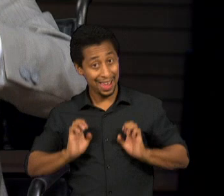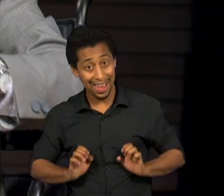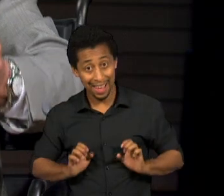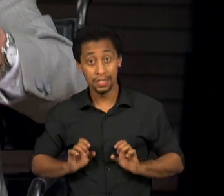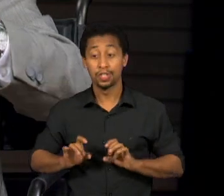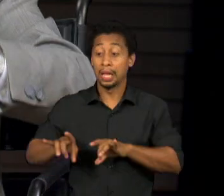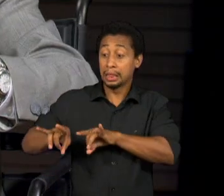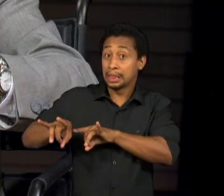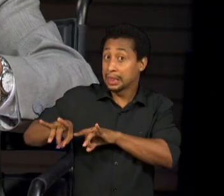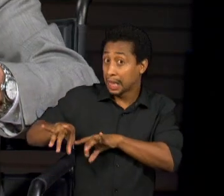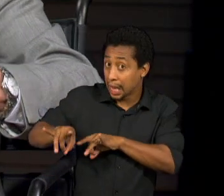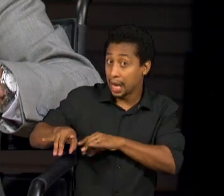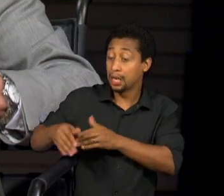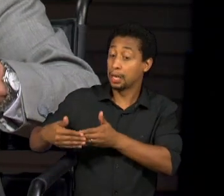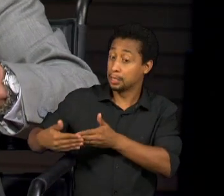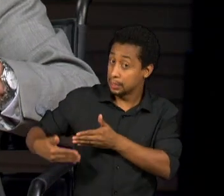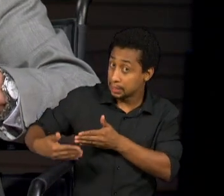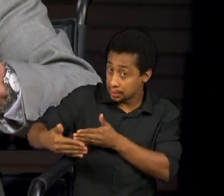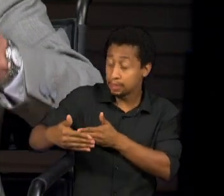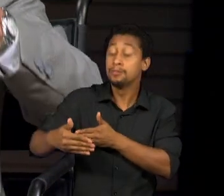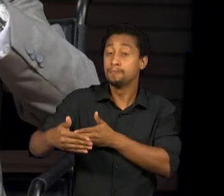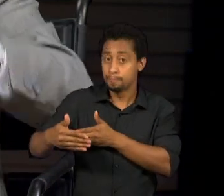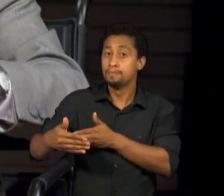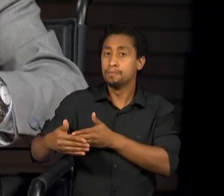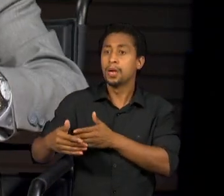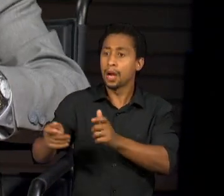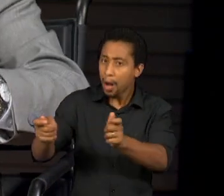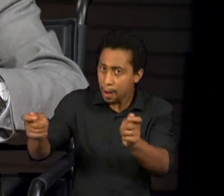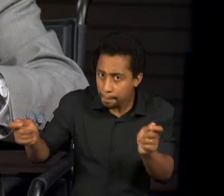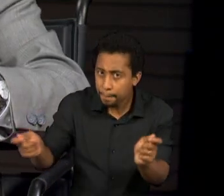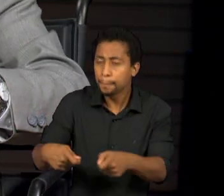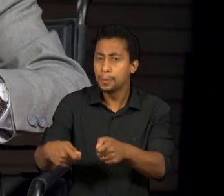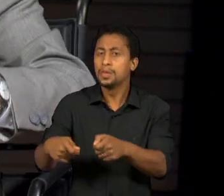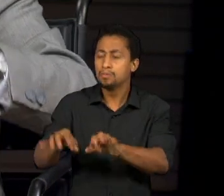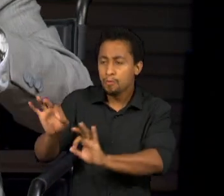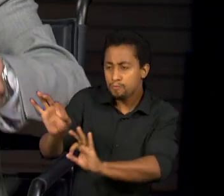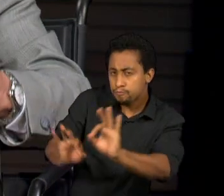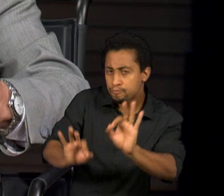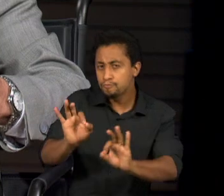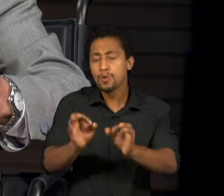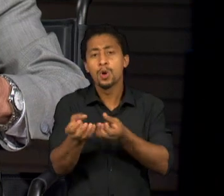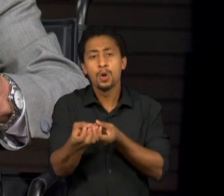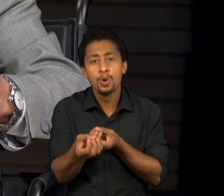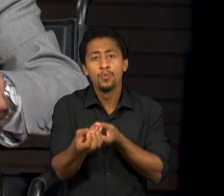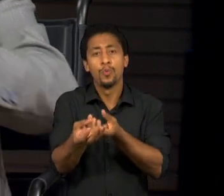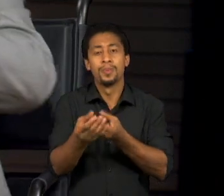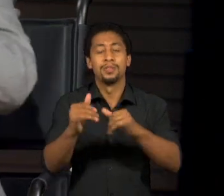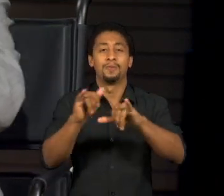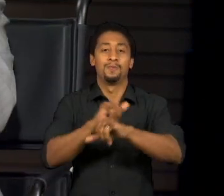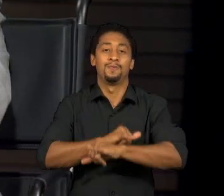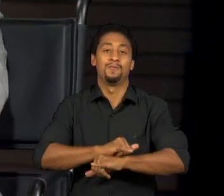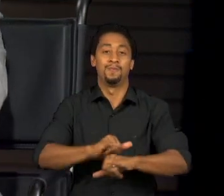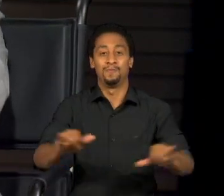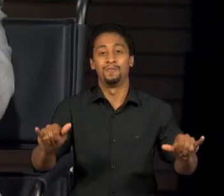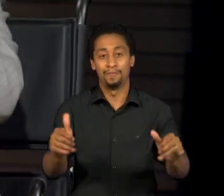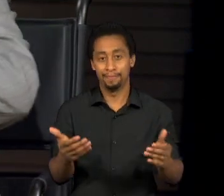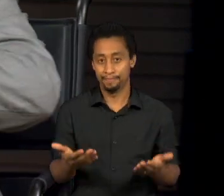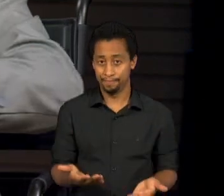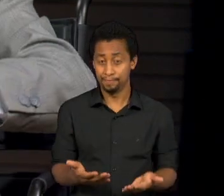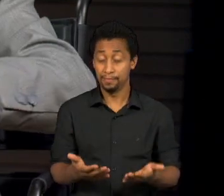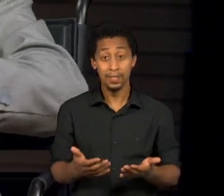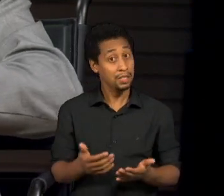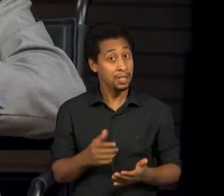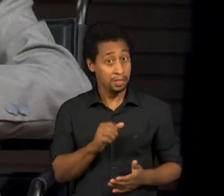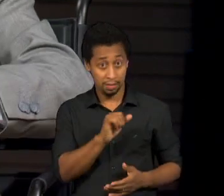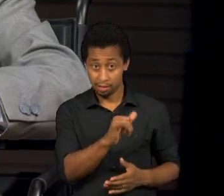para ser dominada, para que a gente consiga verificar os fatos e informar a sociedade. Sem isso, não